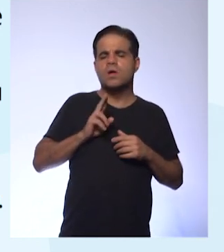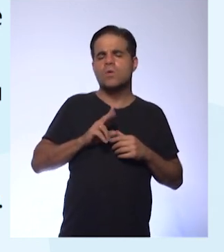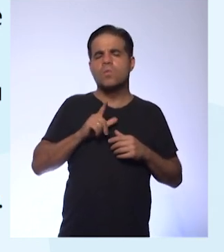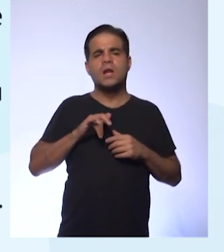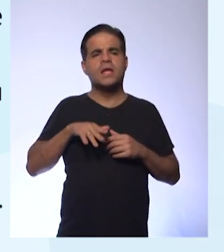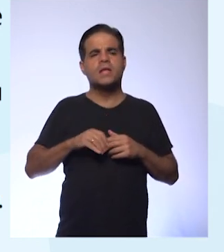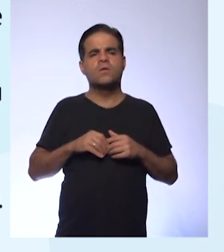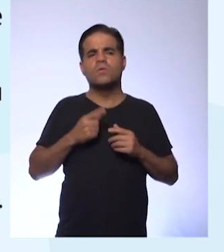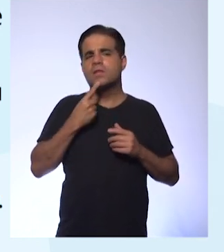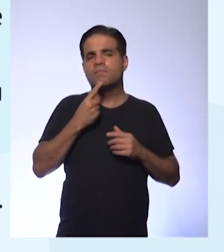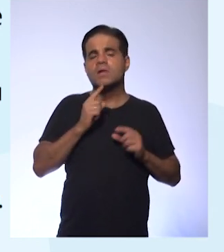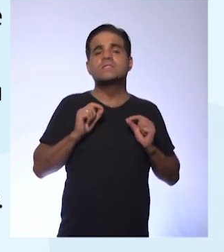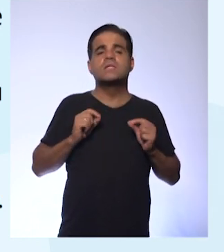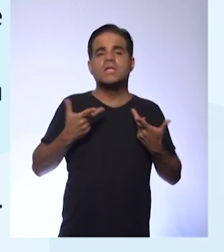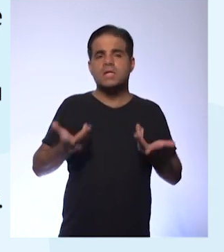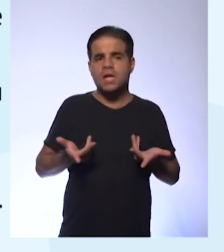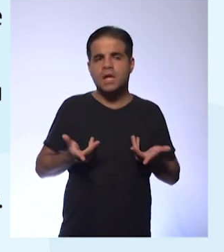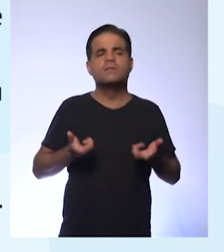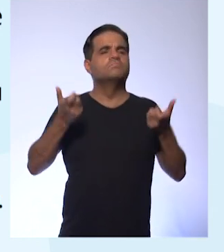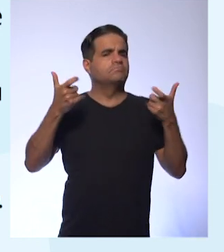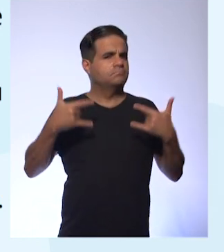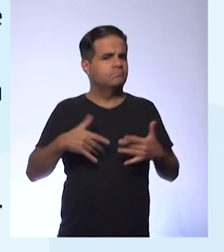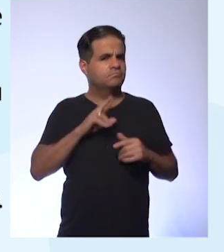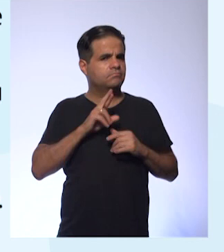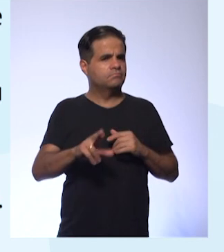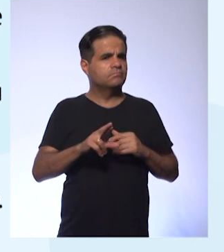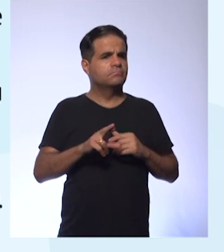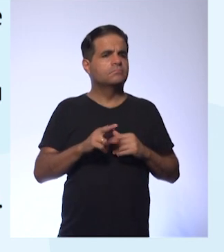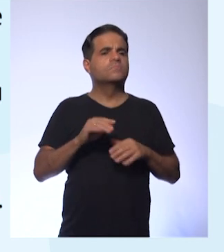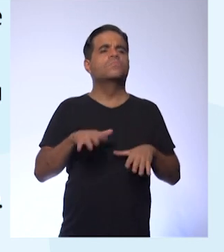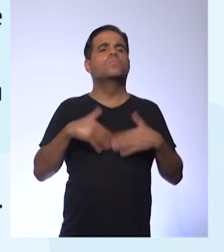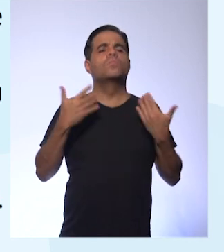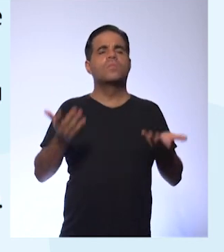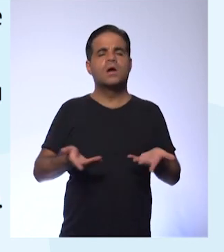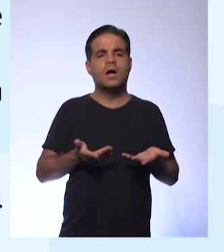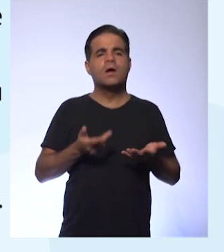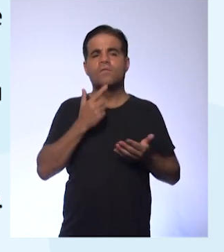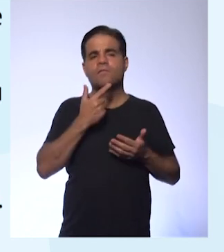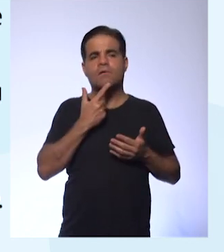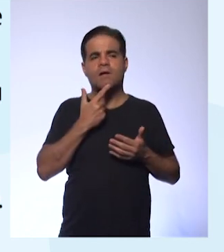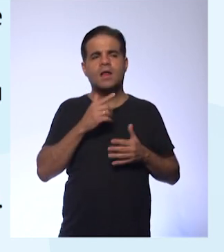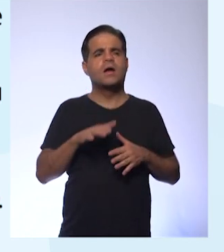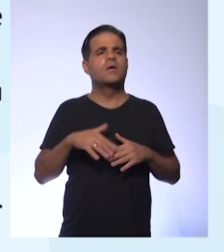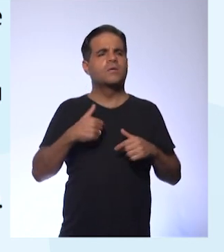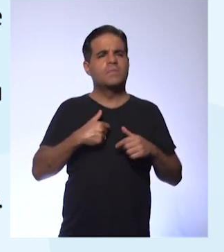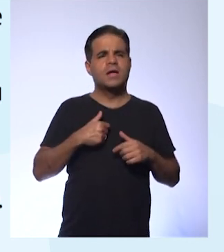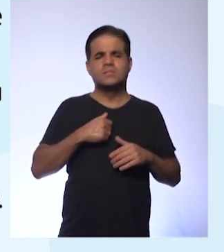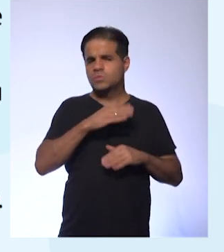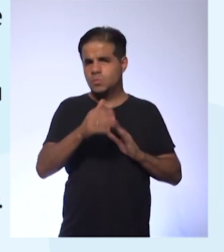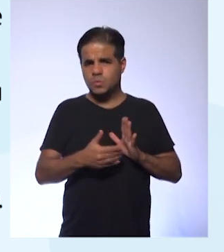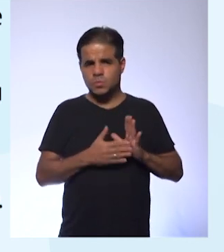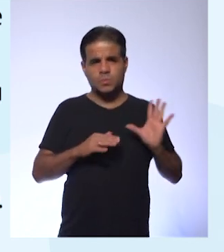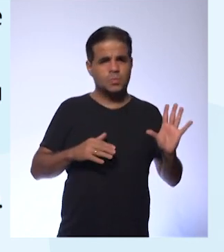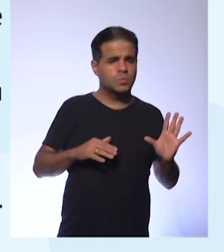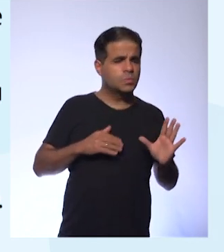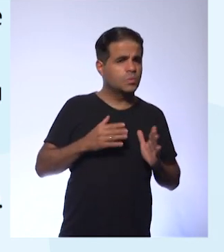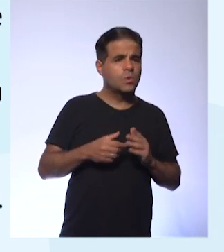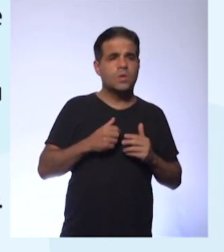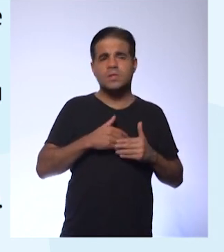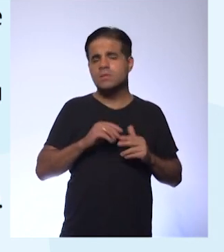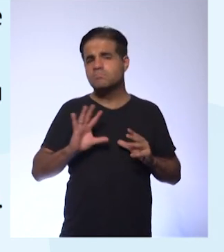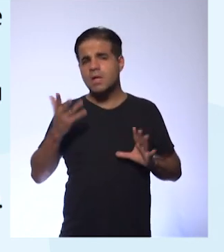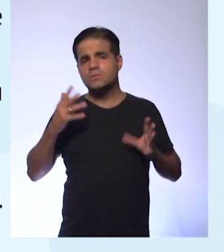se dirigindo? Gente, justifica aí a sua resposta. Quando fala assim, mas sou todas nas circunstâncias